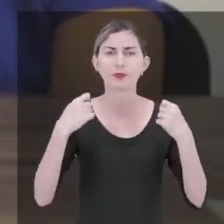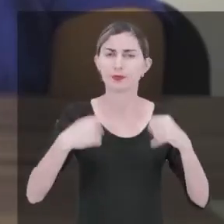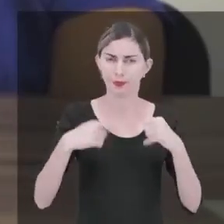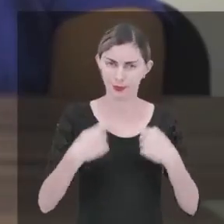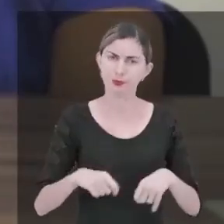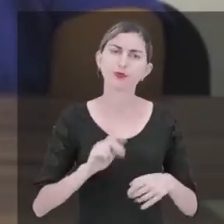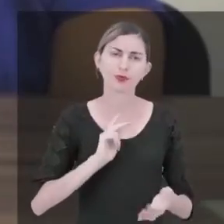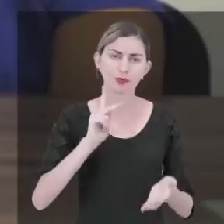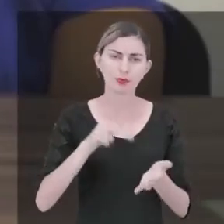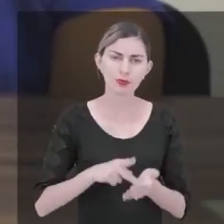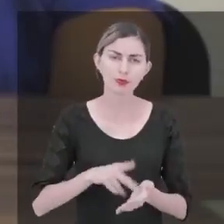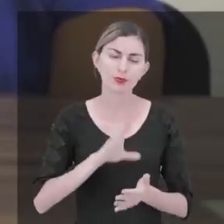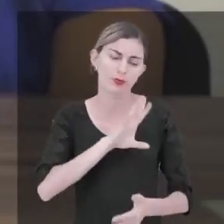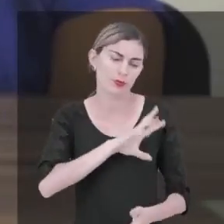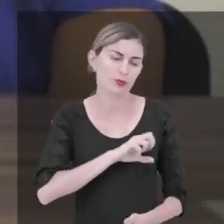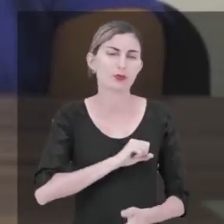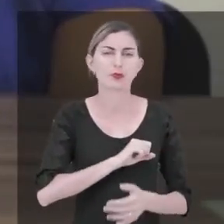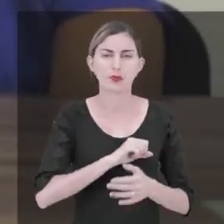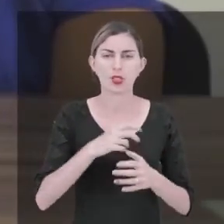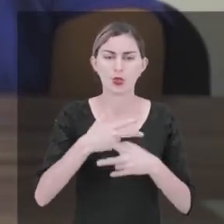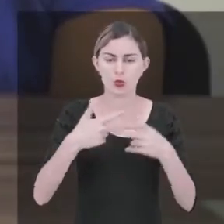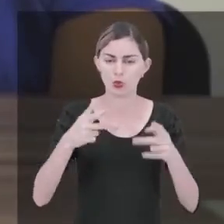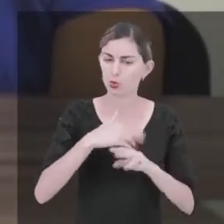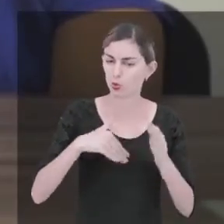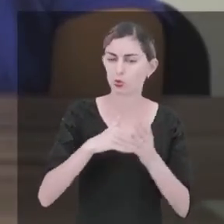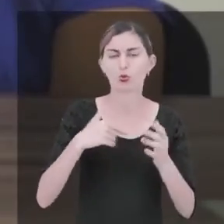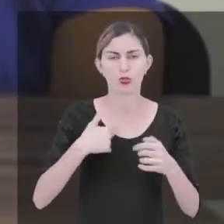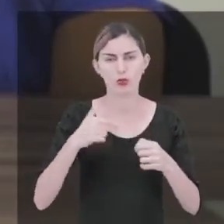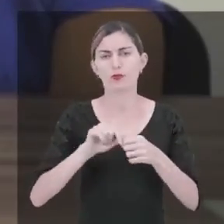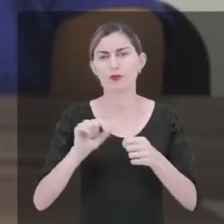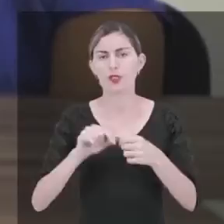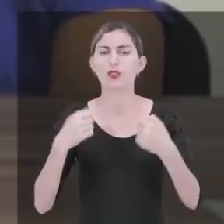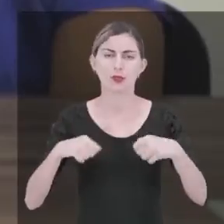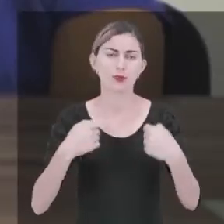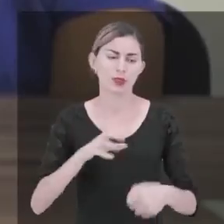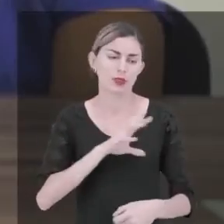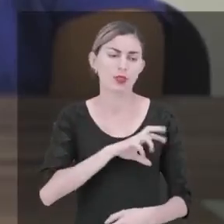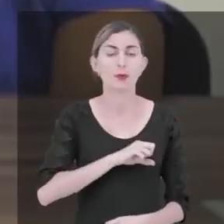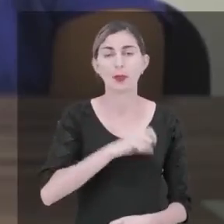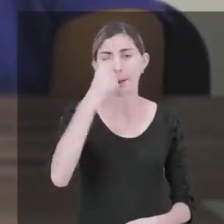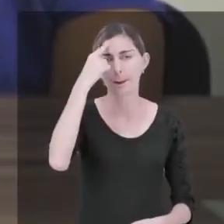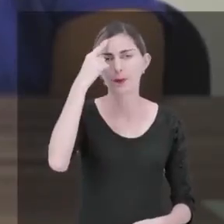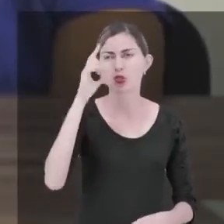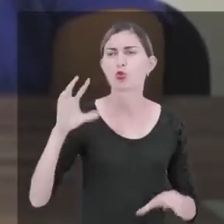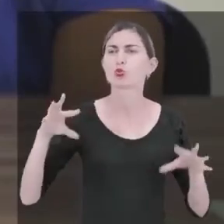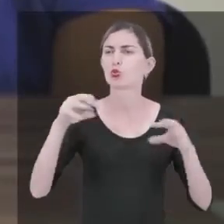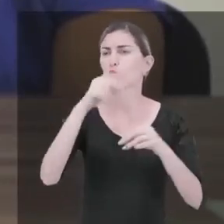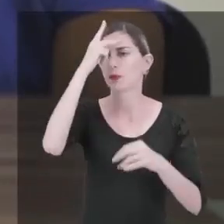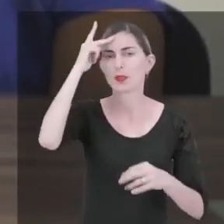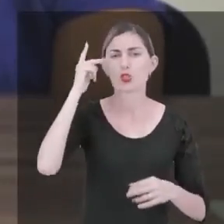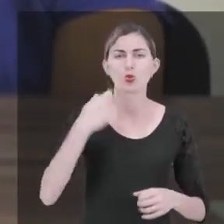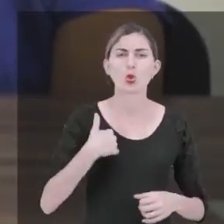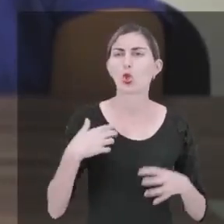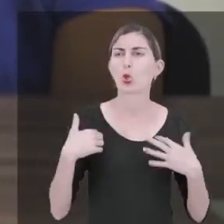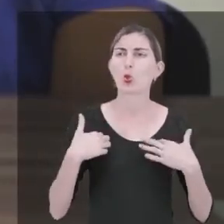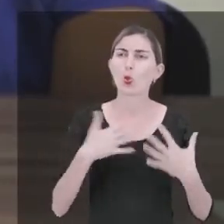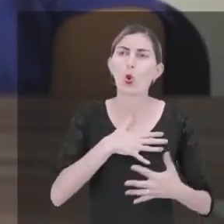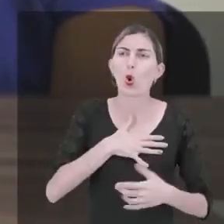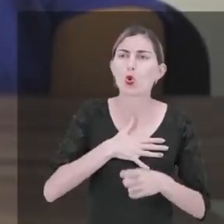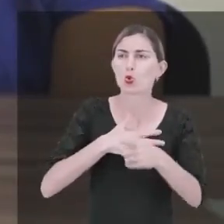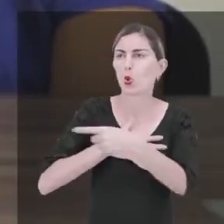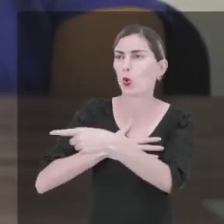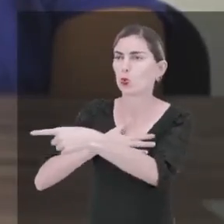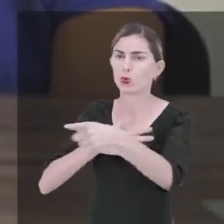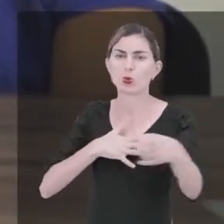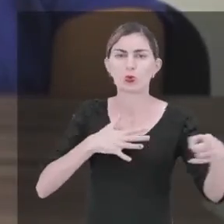gente precisa literalmente amar tudo que fazemos. Imagine se todas as pessoas só fizessem